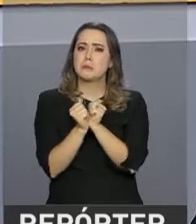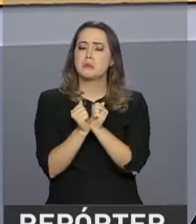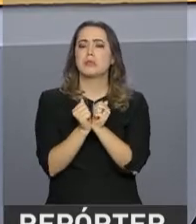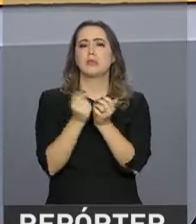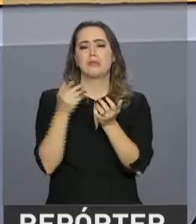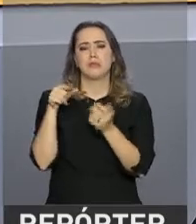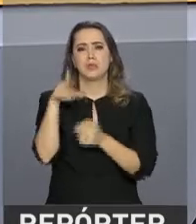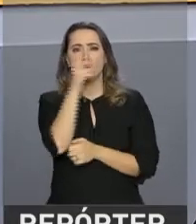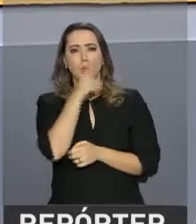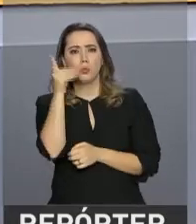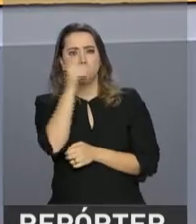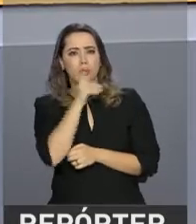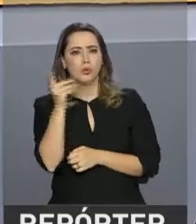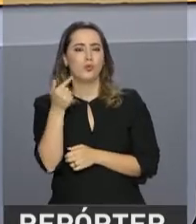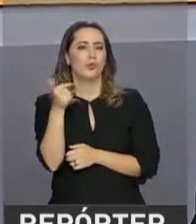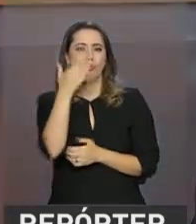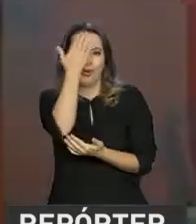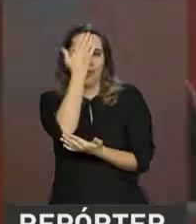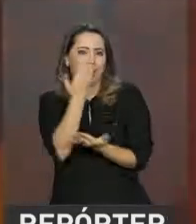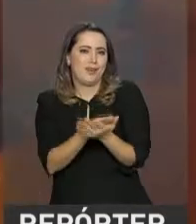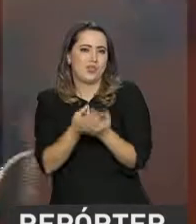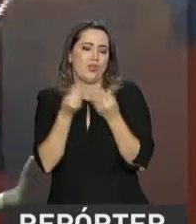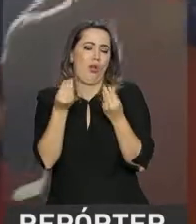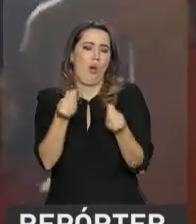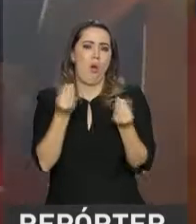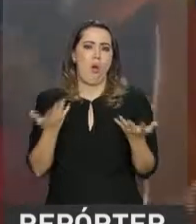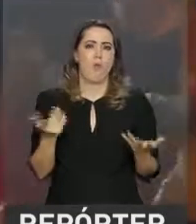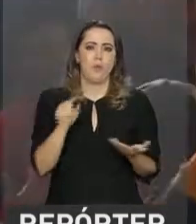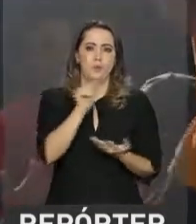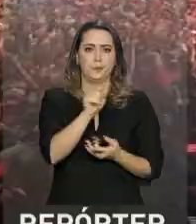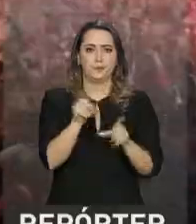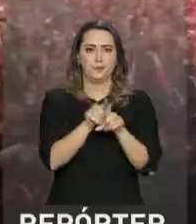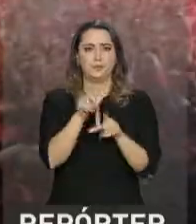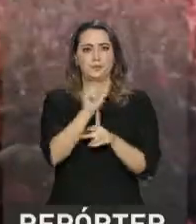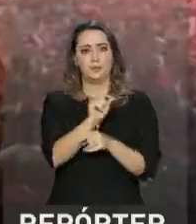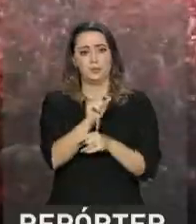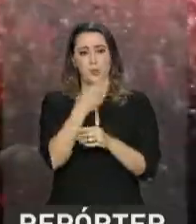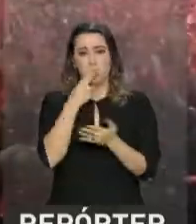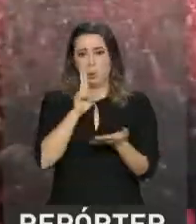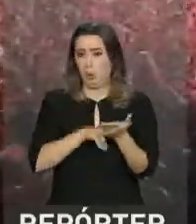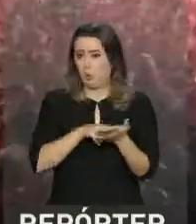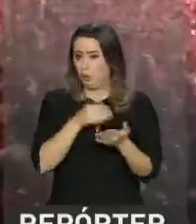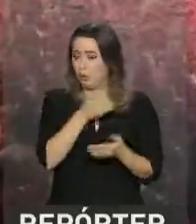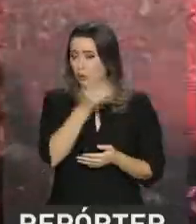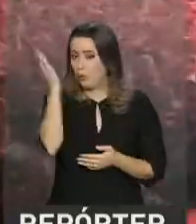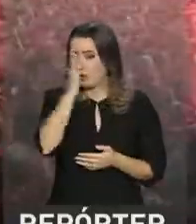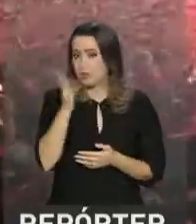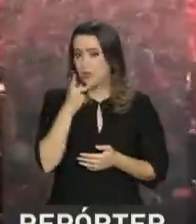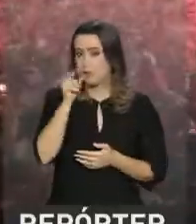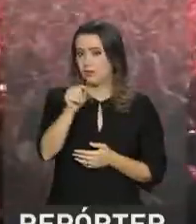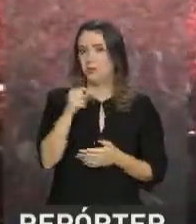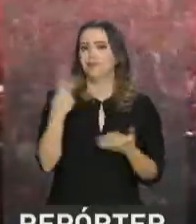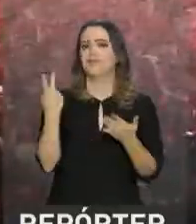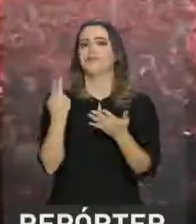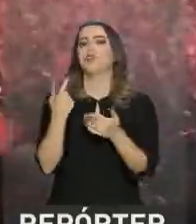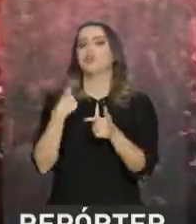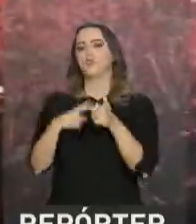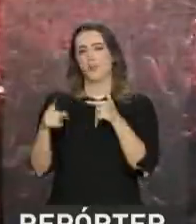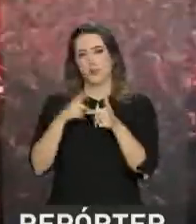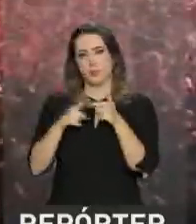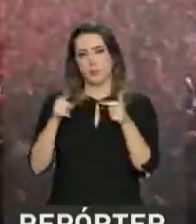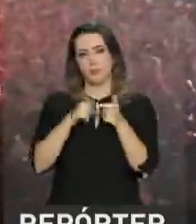pleito deste domingo não teve credibilidade e legitimidade na nota o brasil afirma que as eleições